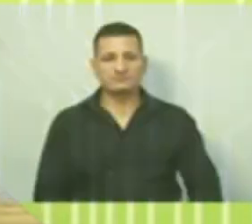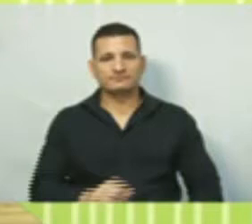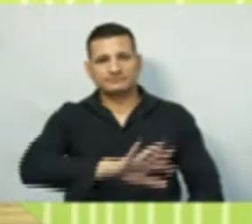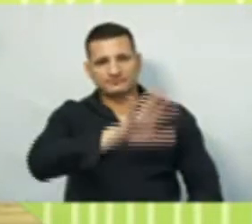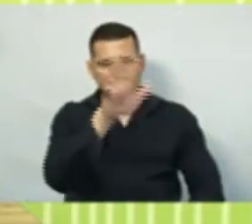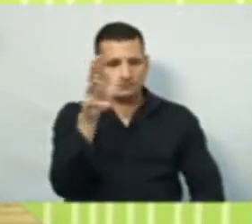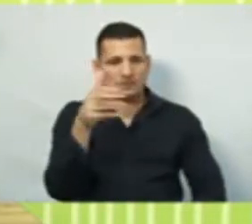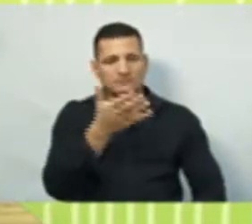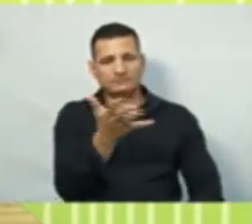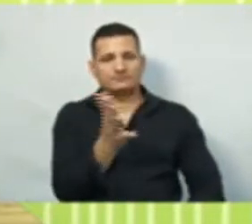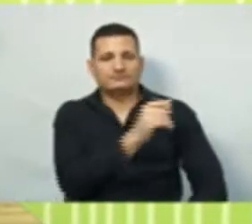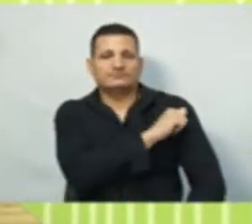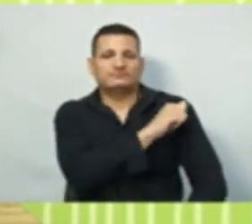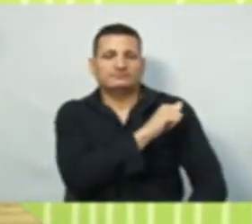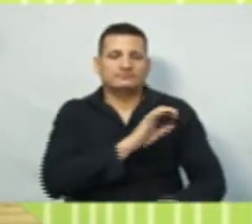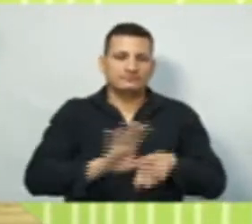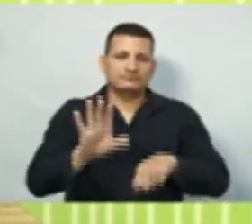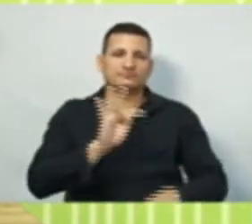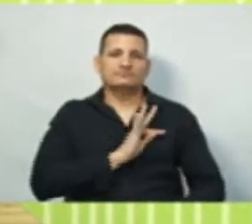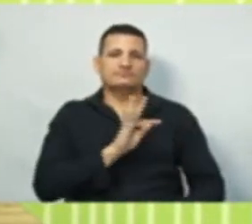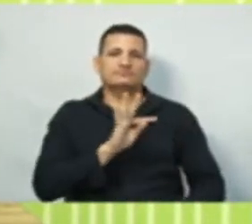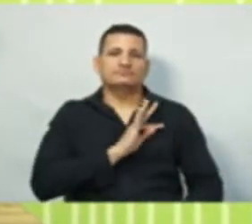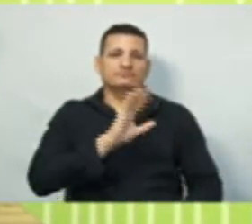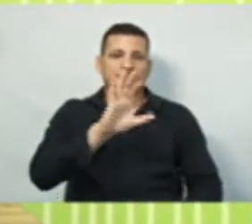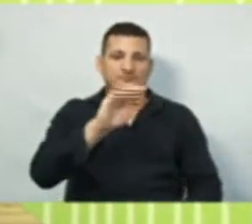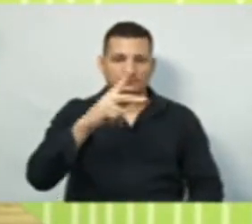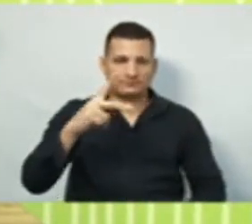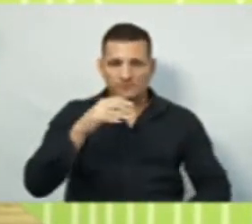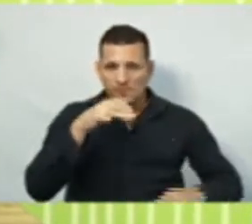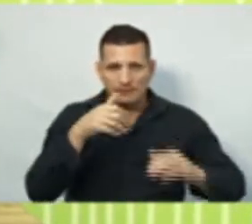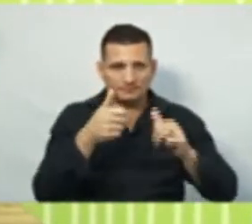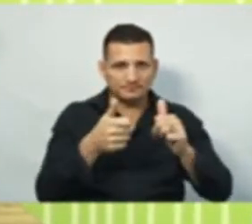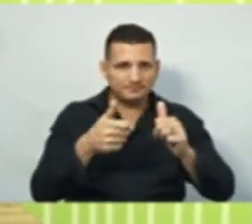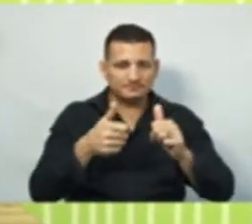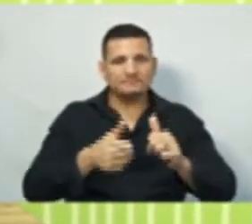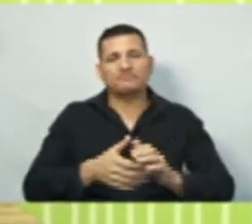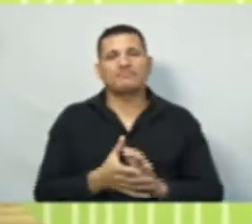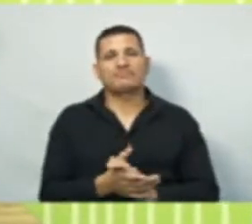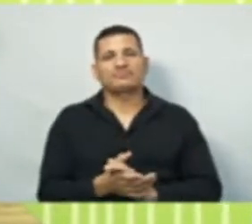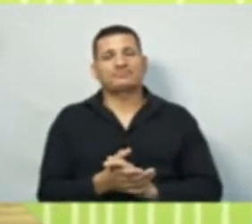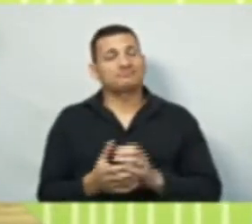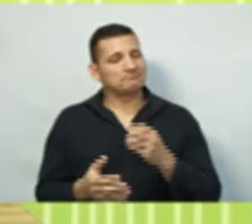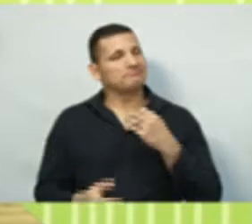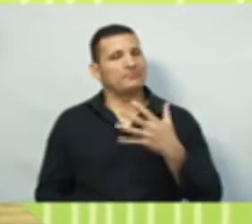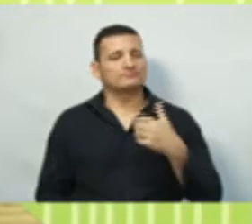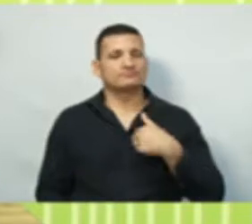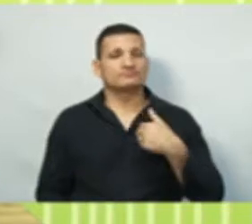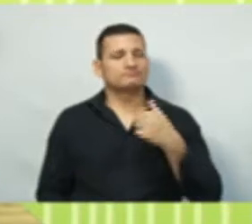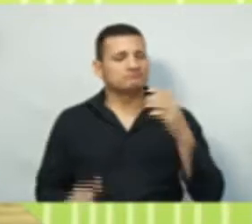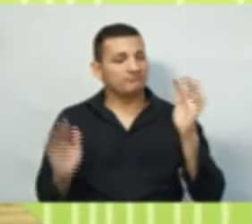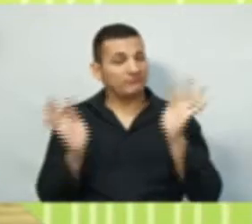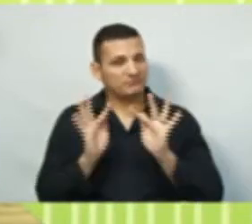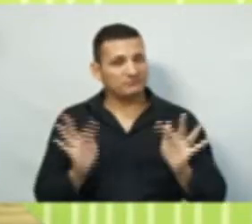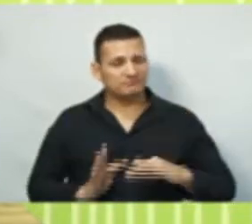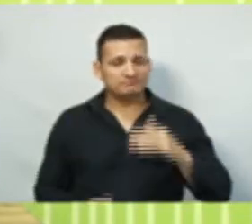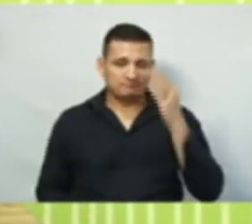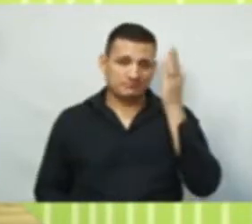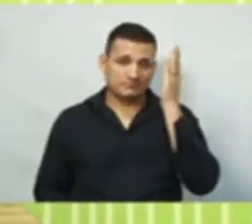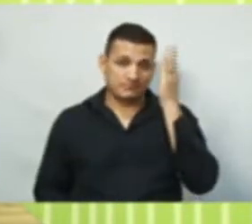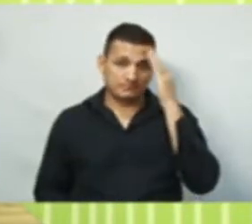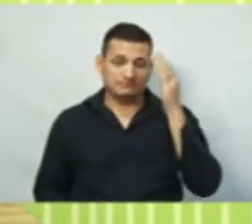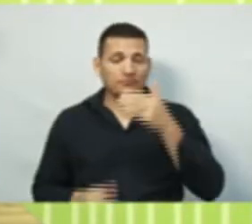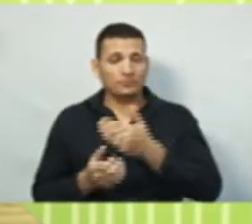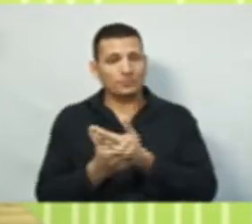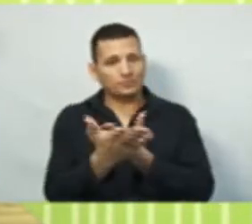Olá, alunos do curso técnico em cooperativismo. Tudo bem? Que bom. Fico feliz em saber que todos